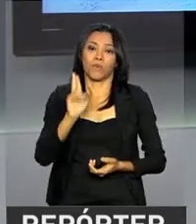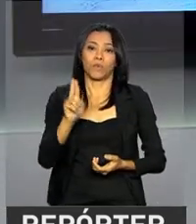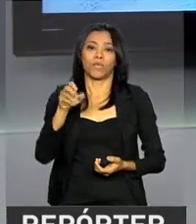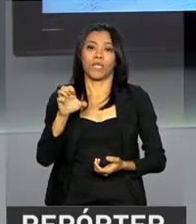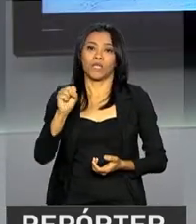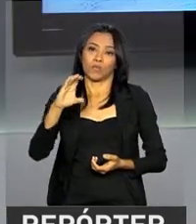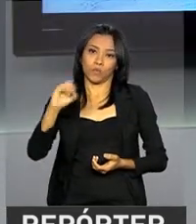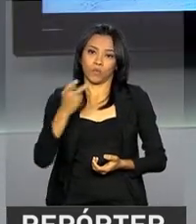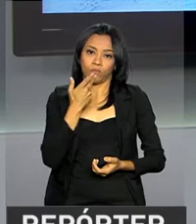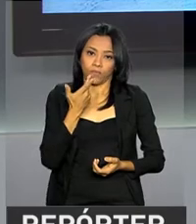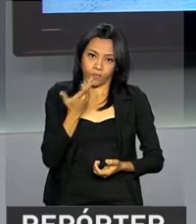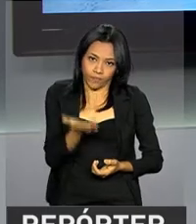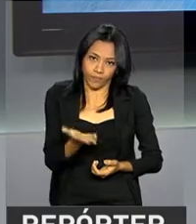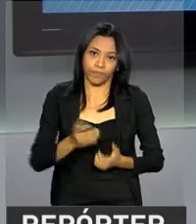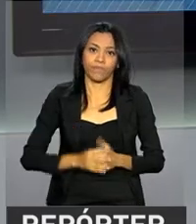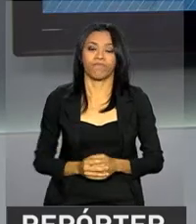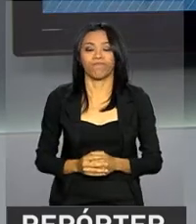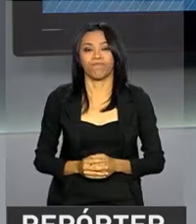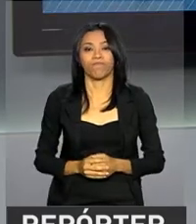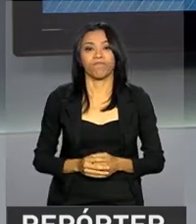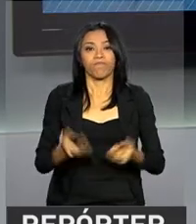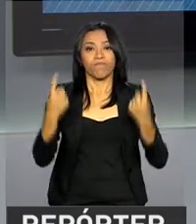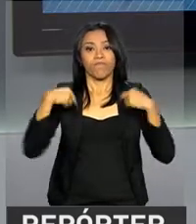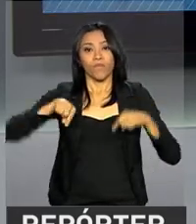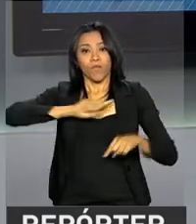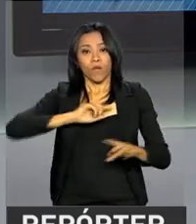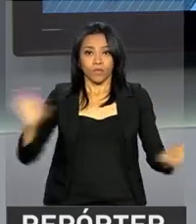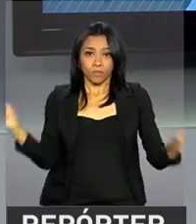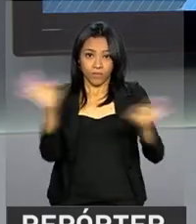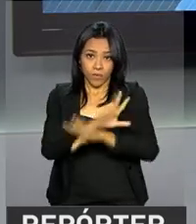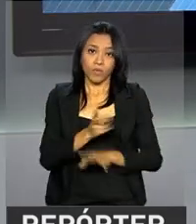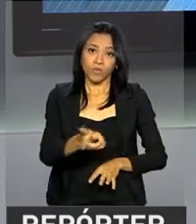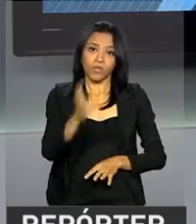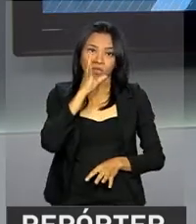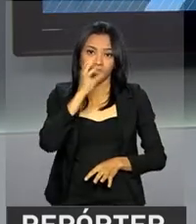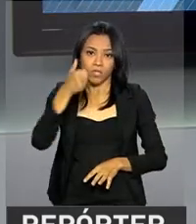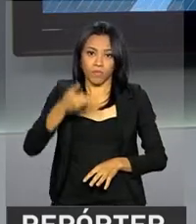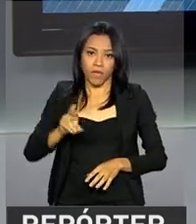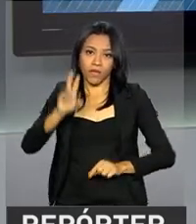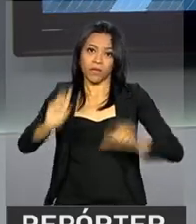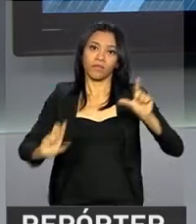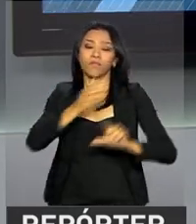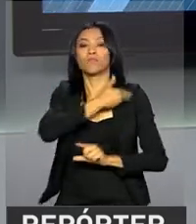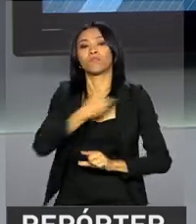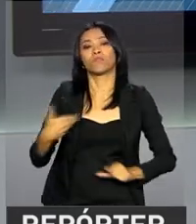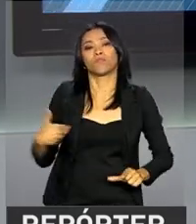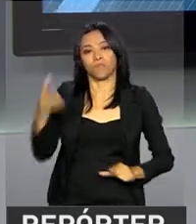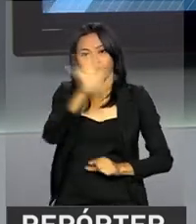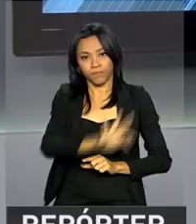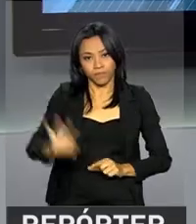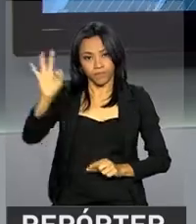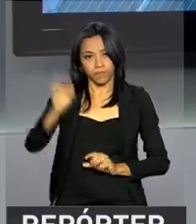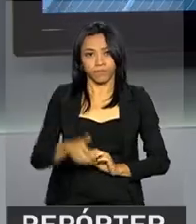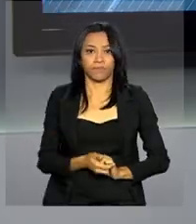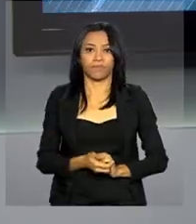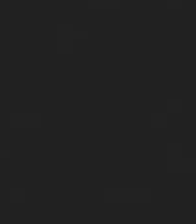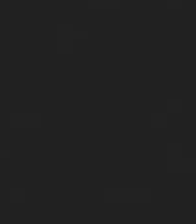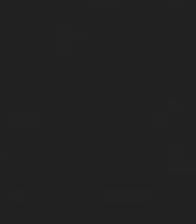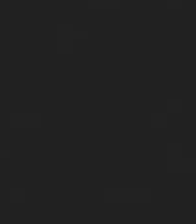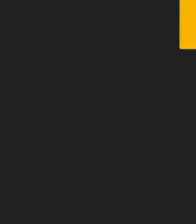pelas informações. Nós ficamos por aqui. Continue com a gente na NBR, a TV do Governo Federal.